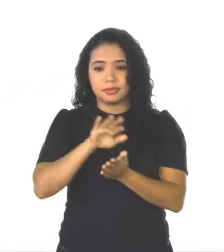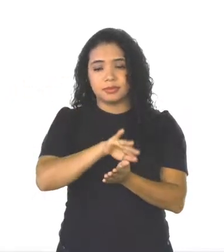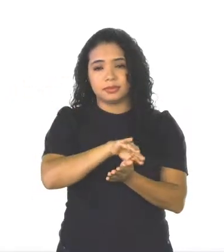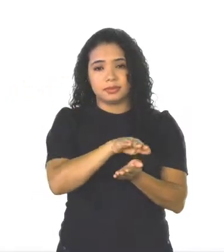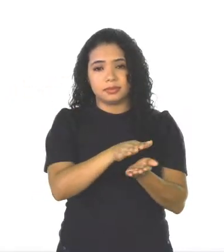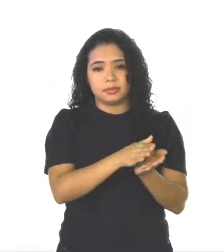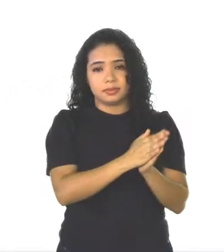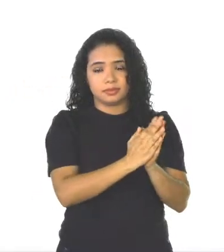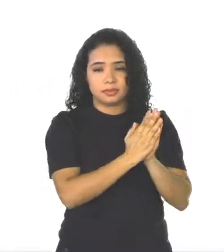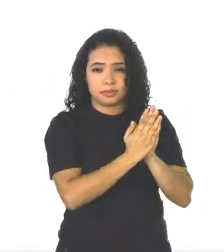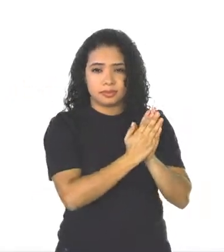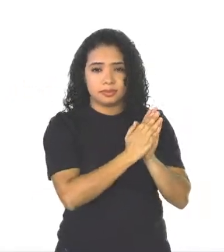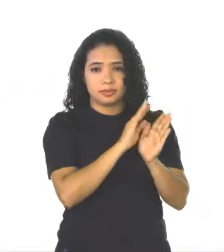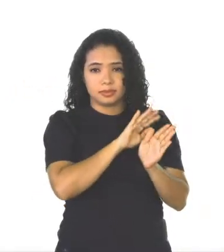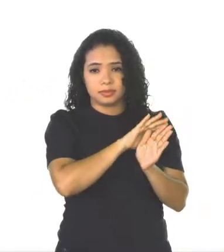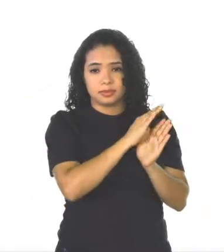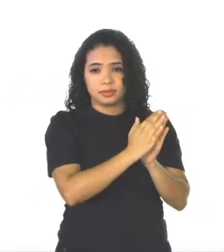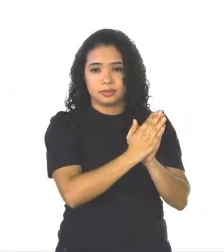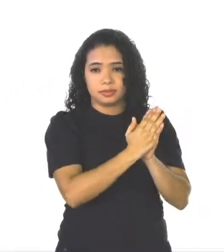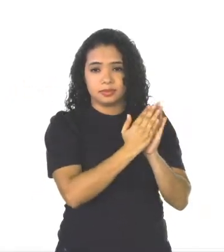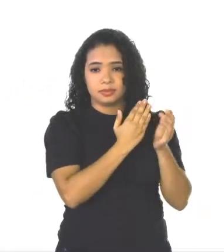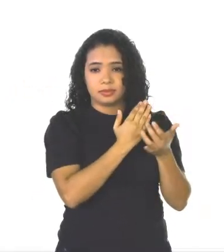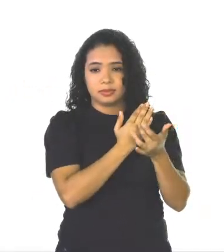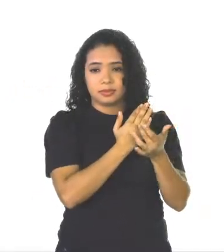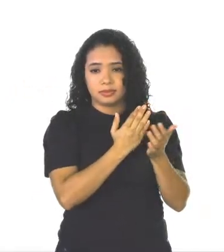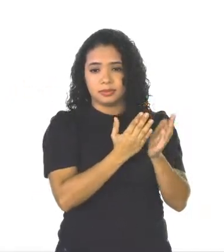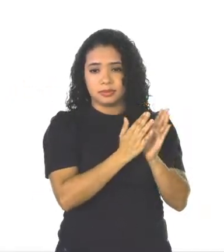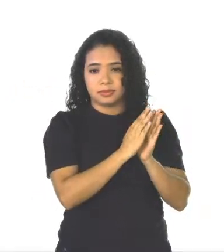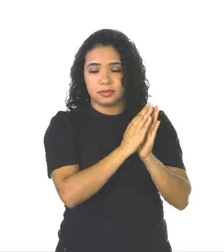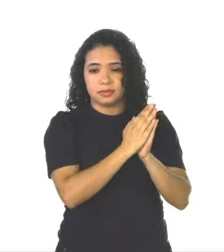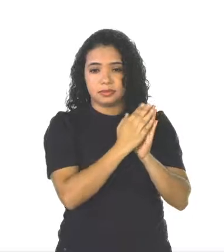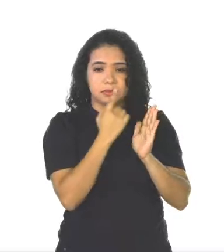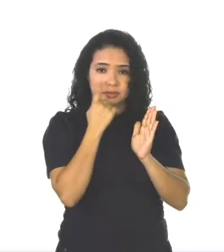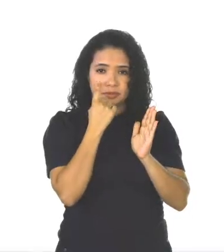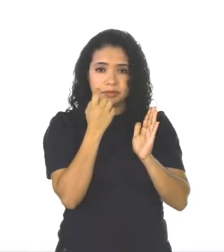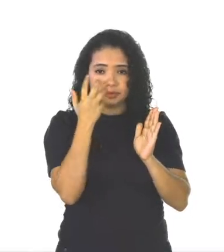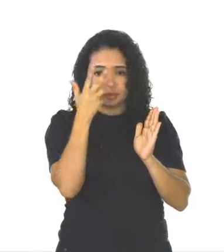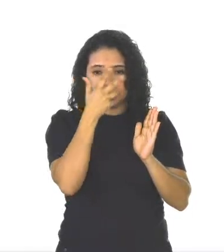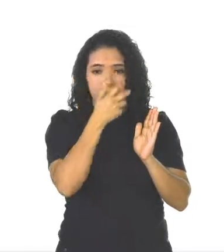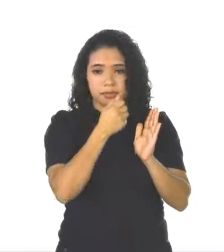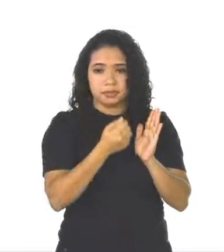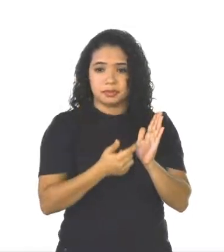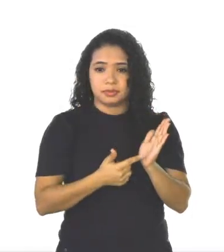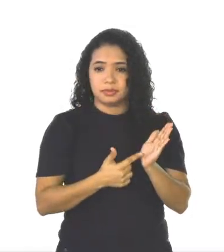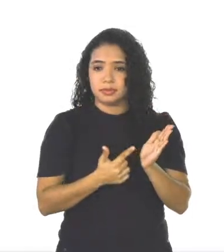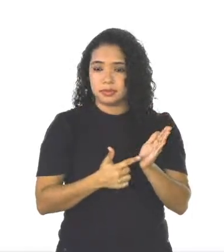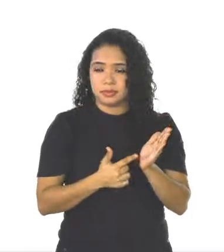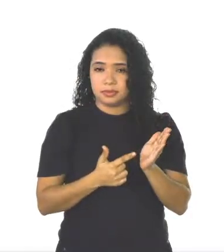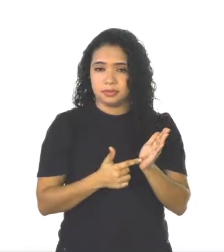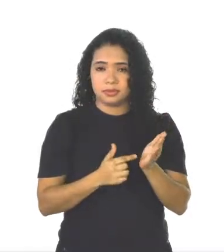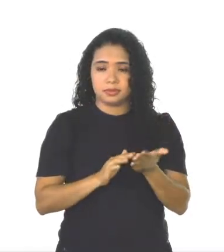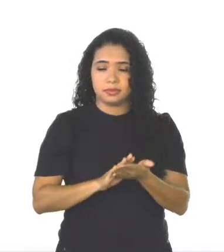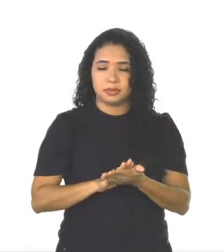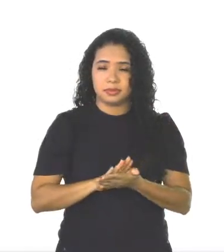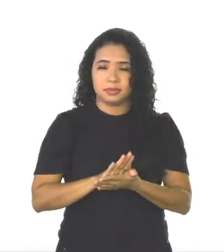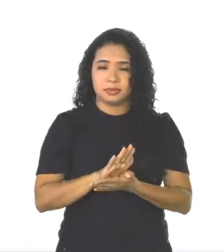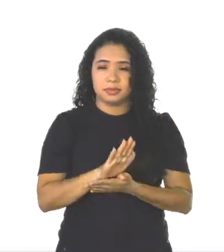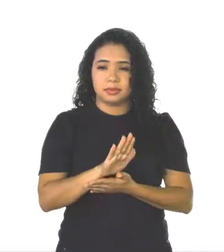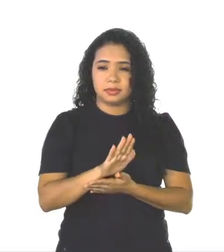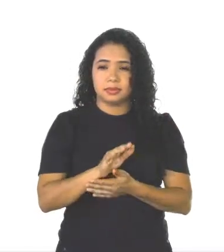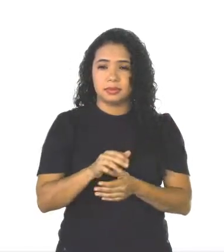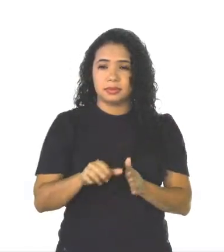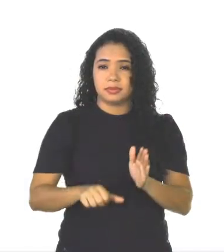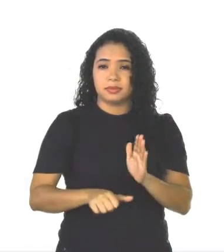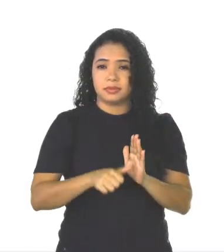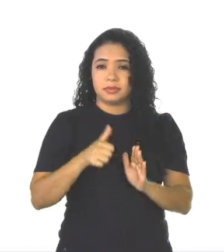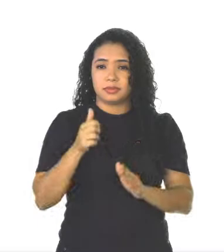que tem do livro, uma capa bem interessante, bonita, né? E esse livro, ele foi publicado pela primeira